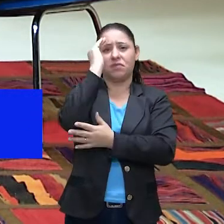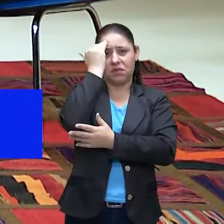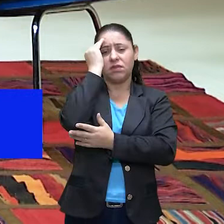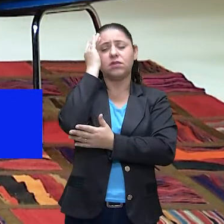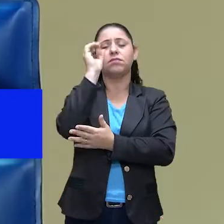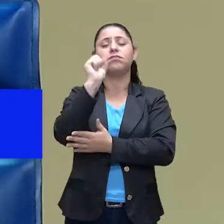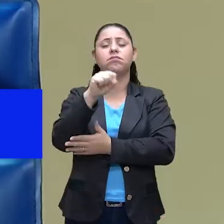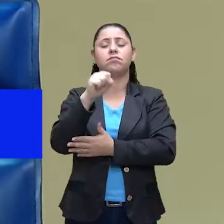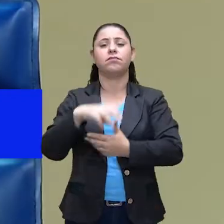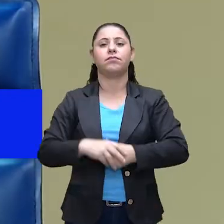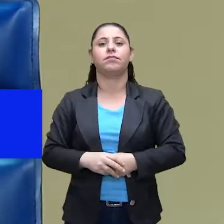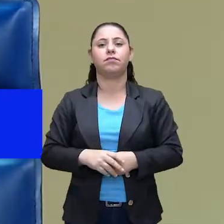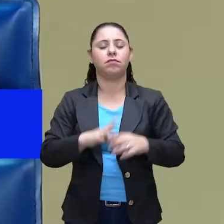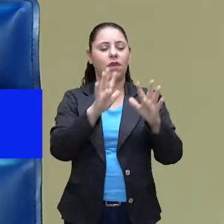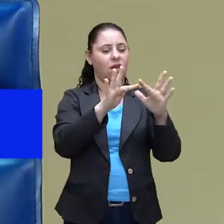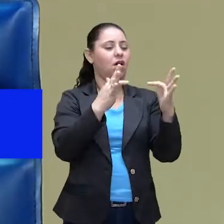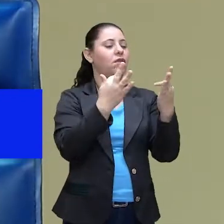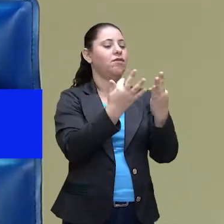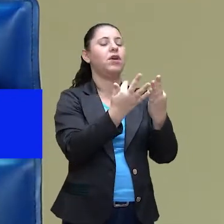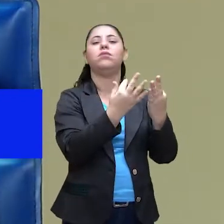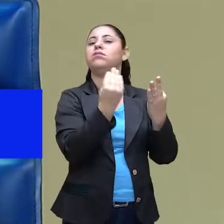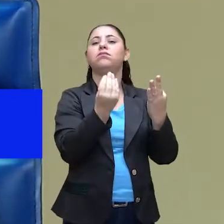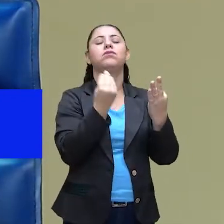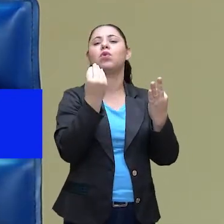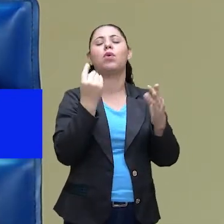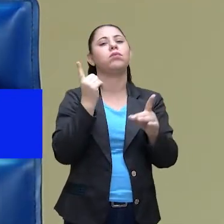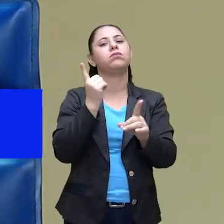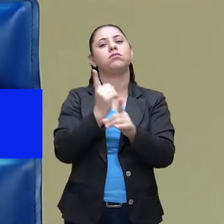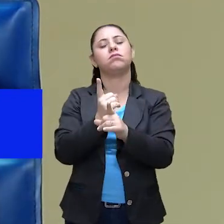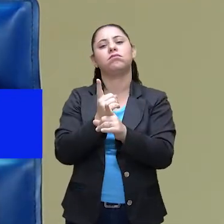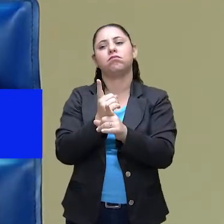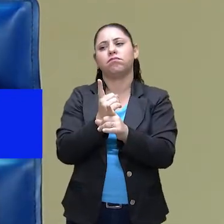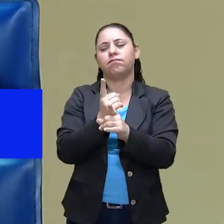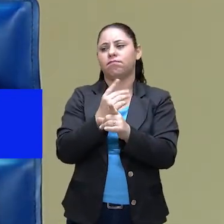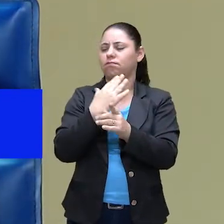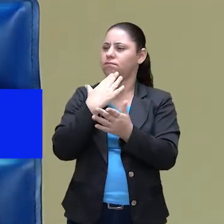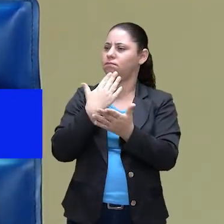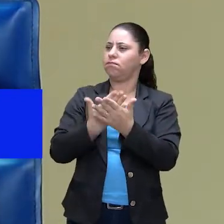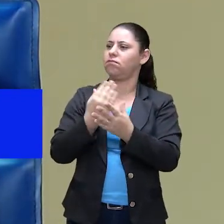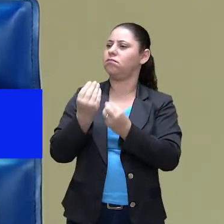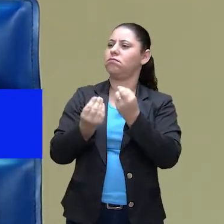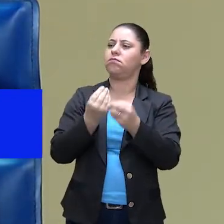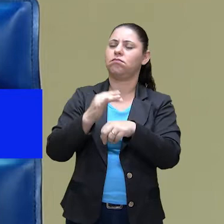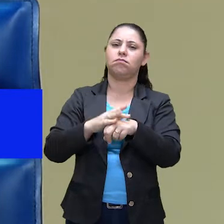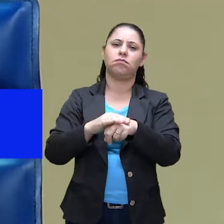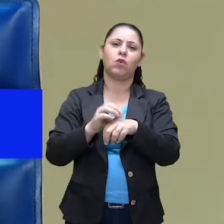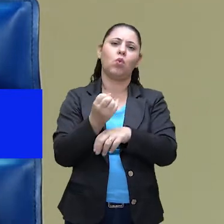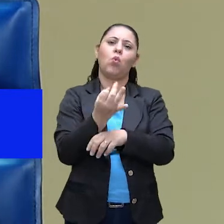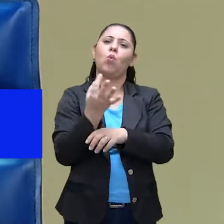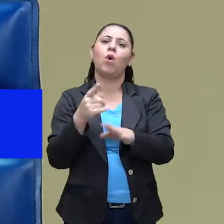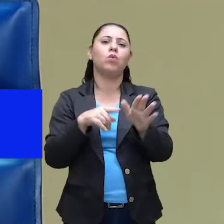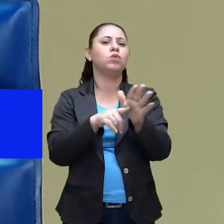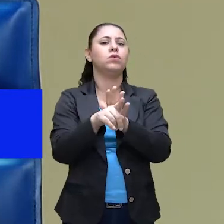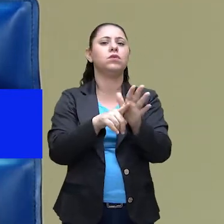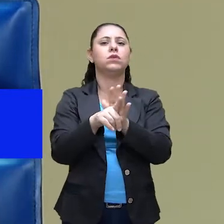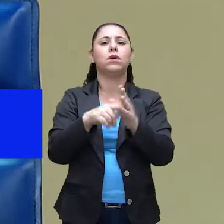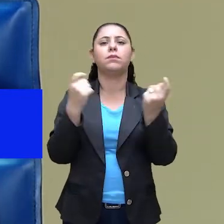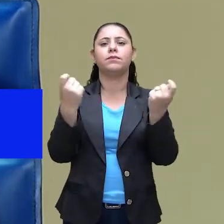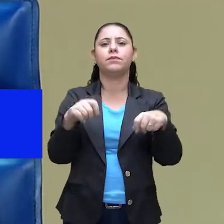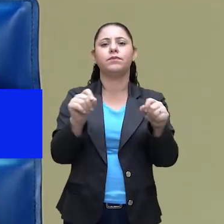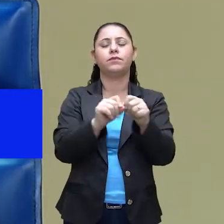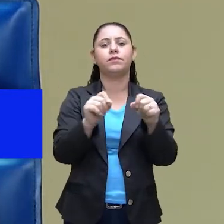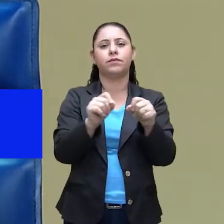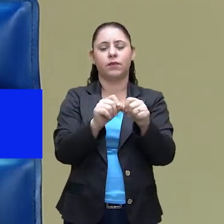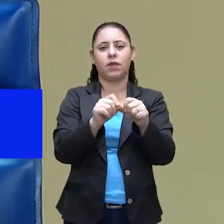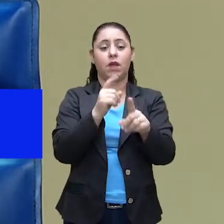compreensão. Sim. E o familiar, como que ele faz esse diagnóstico? É possível, assim, quais os exames